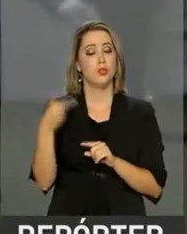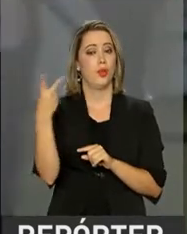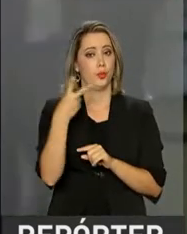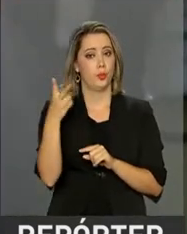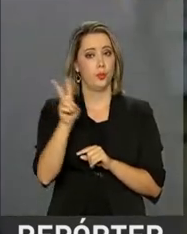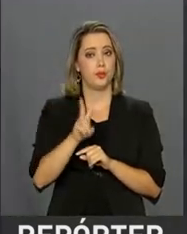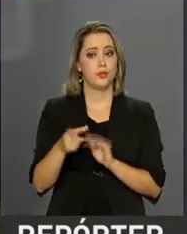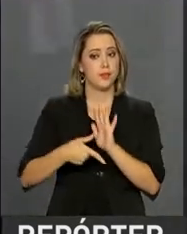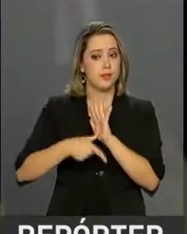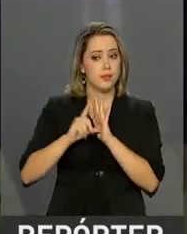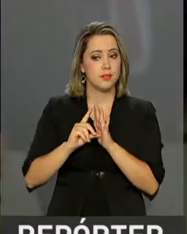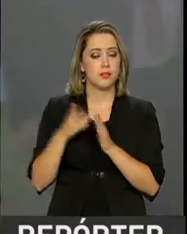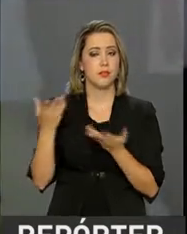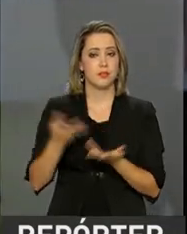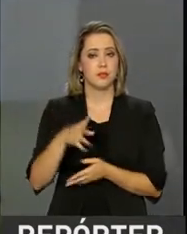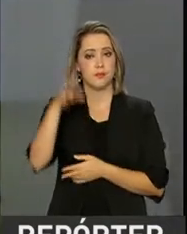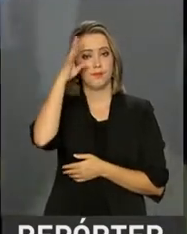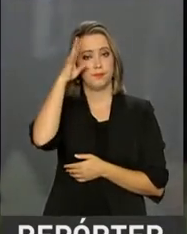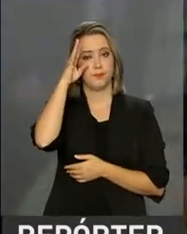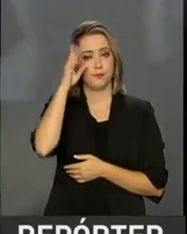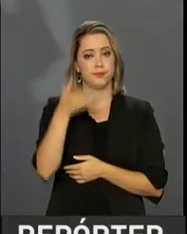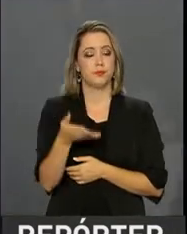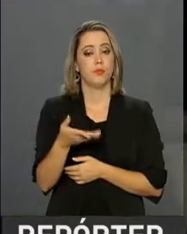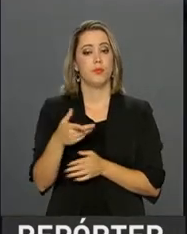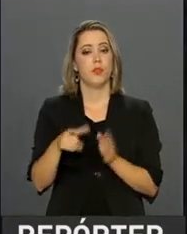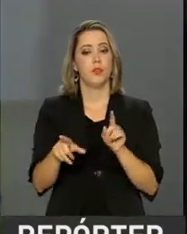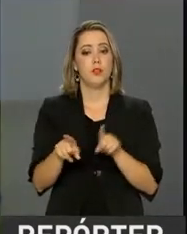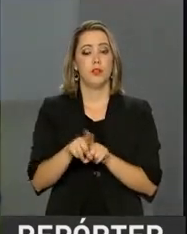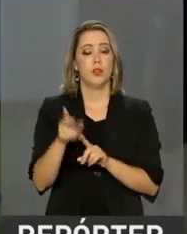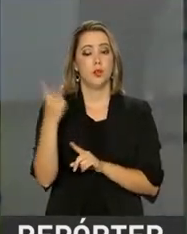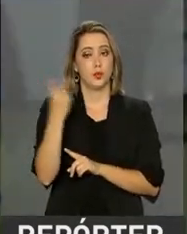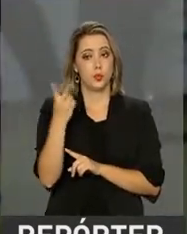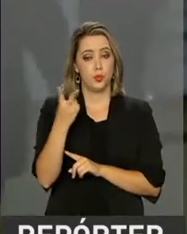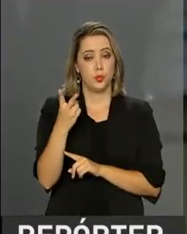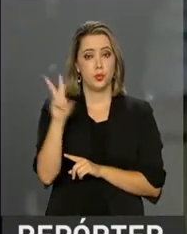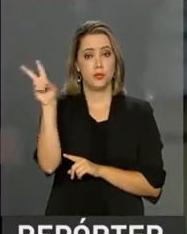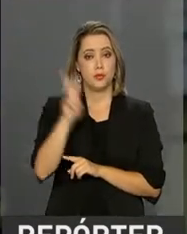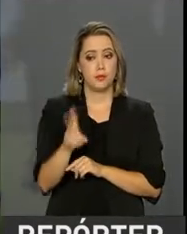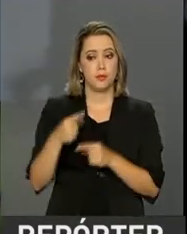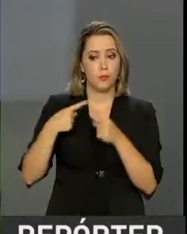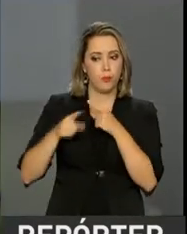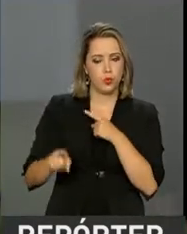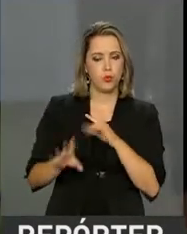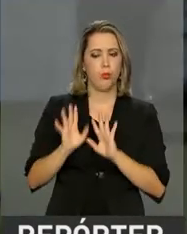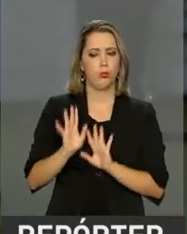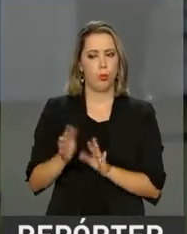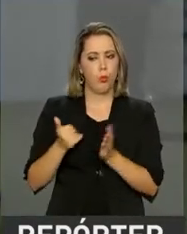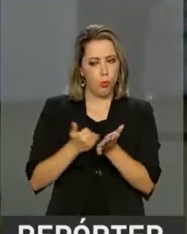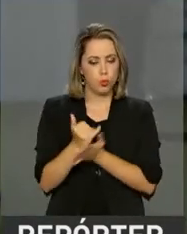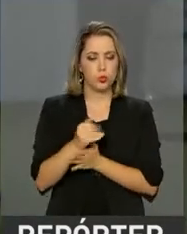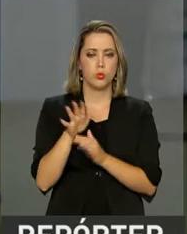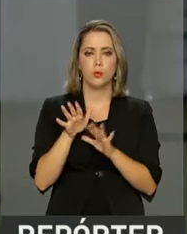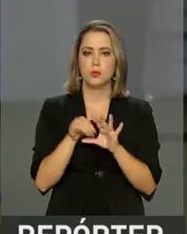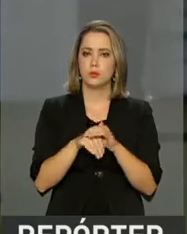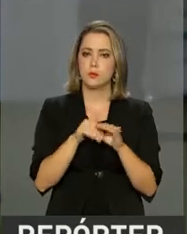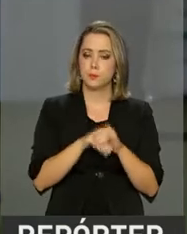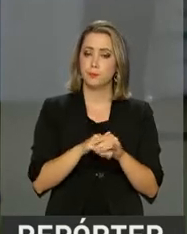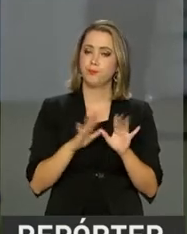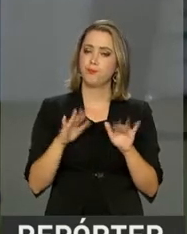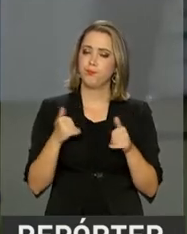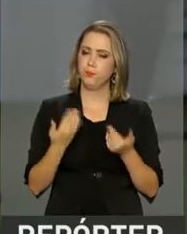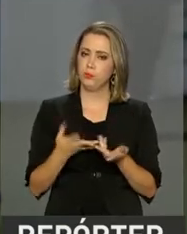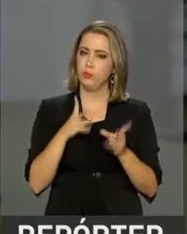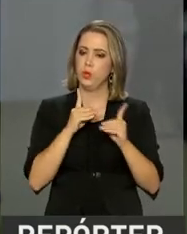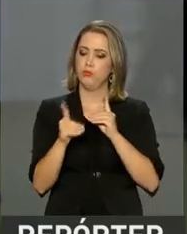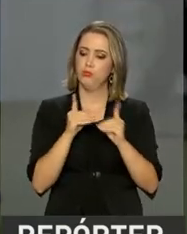vezes nesta quarta feira e nas duas vezes os requerimentos foram rejeitados em plenário então essa